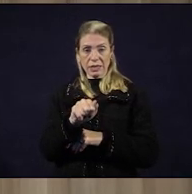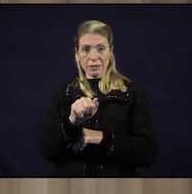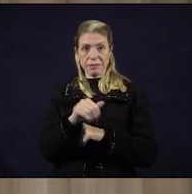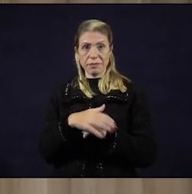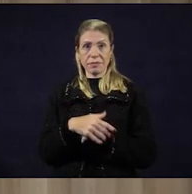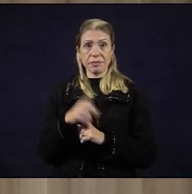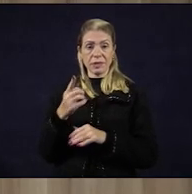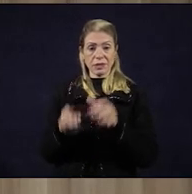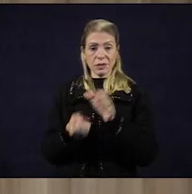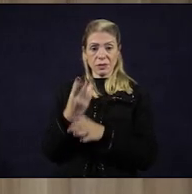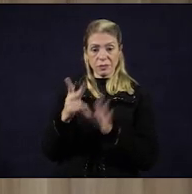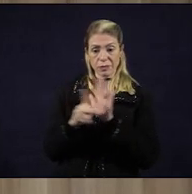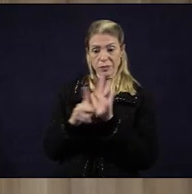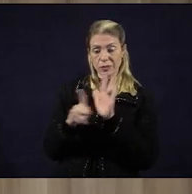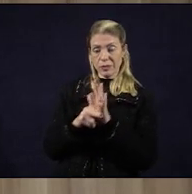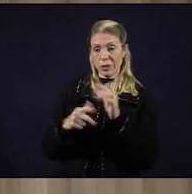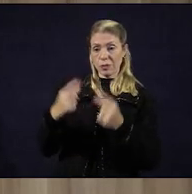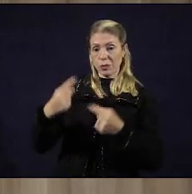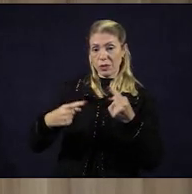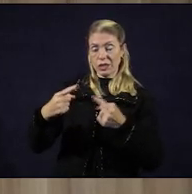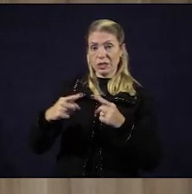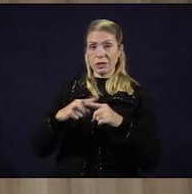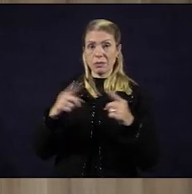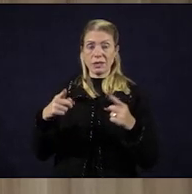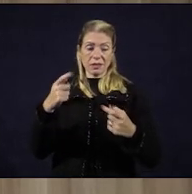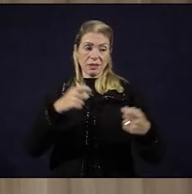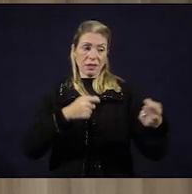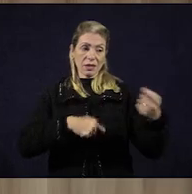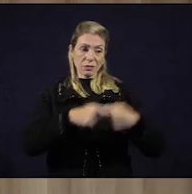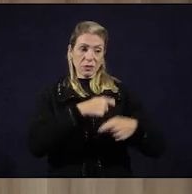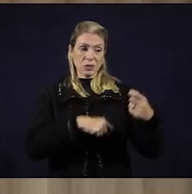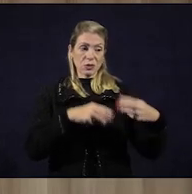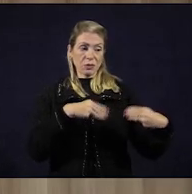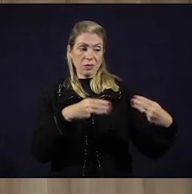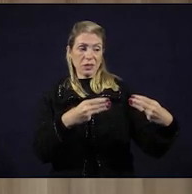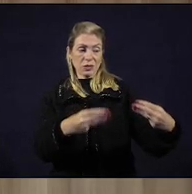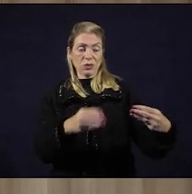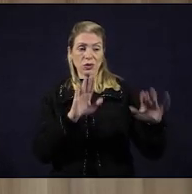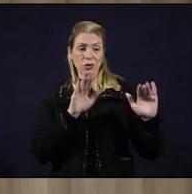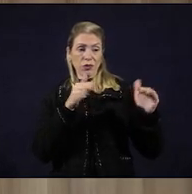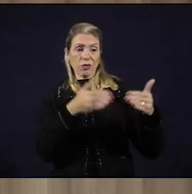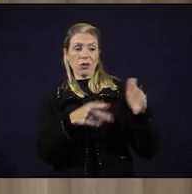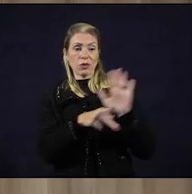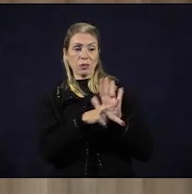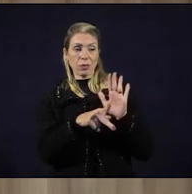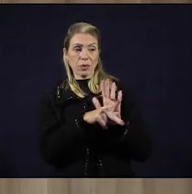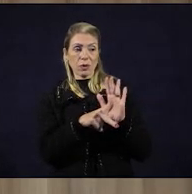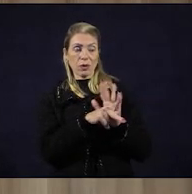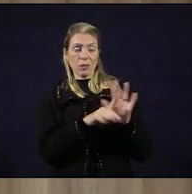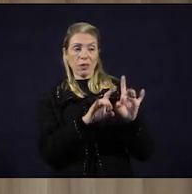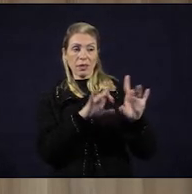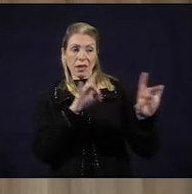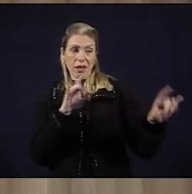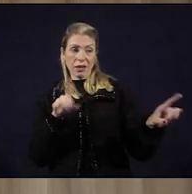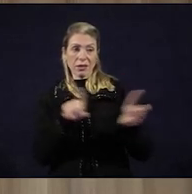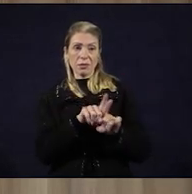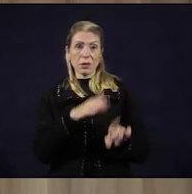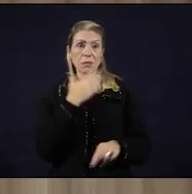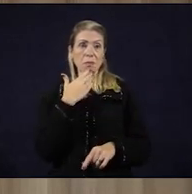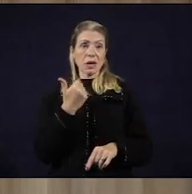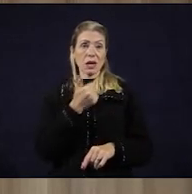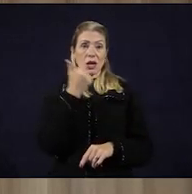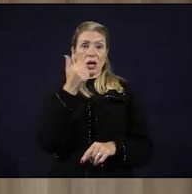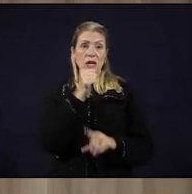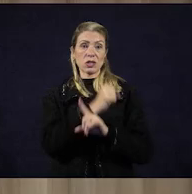origem política administrou o ministério o tempo inteiro pautado pela área técnica pautado pelo melhor para a sociedade